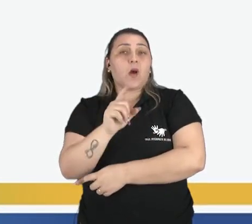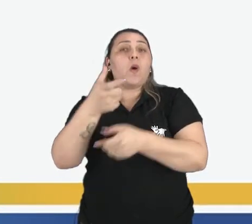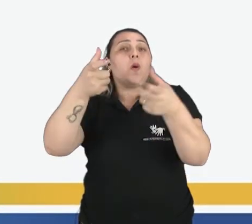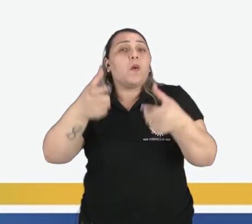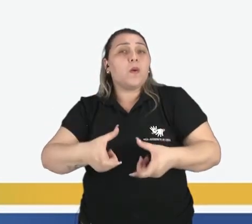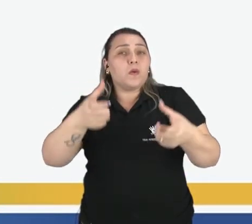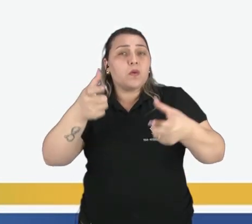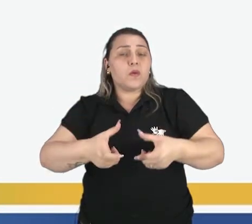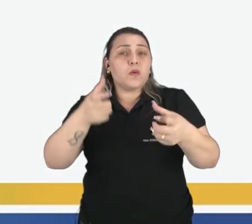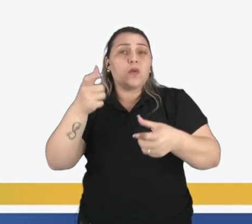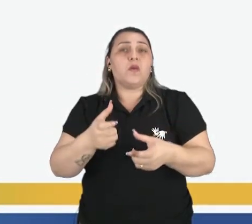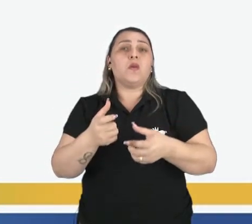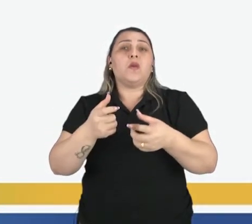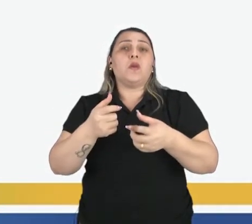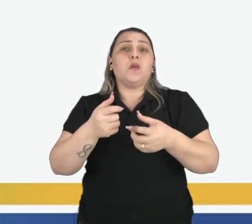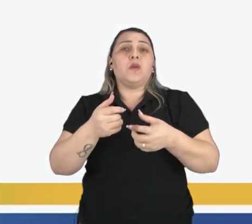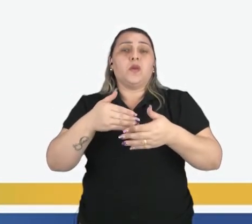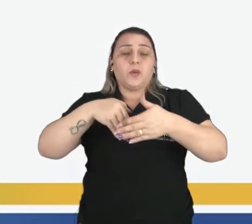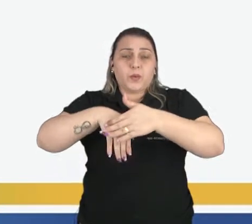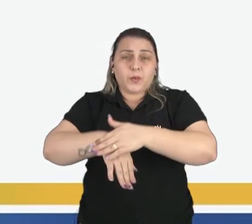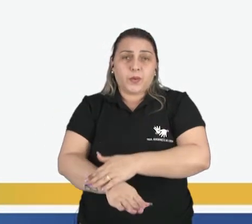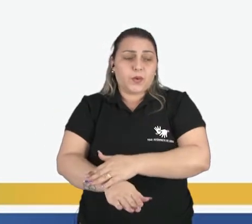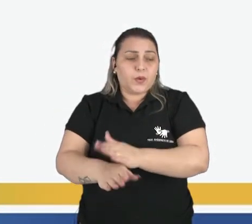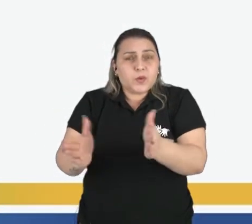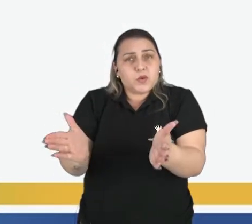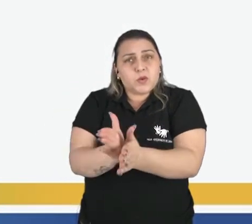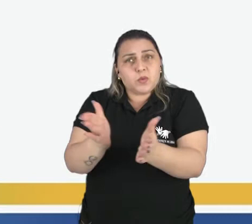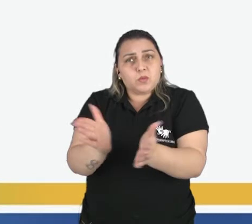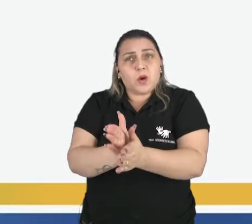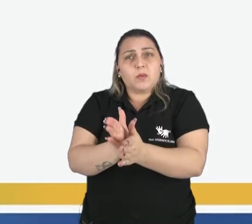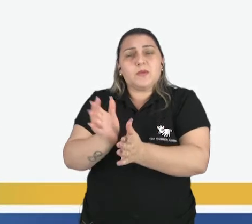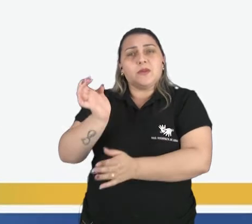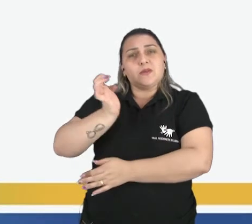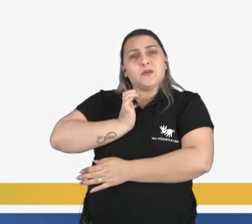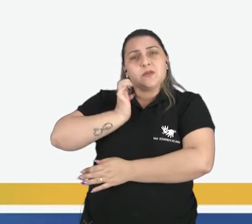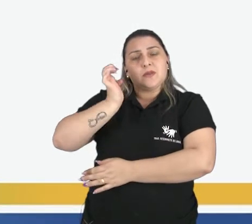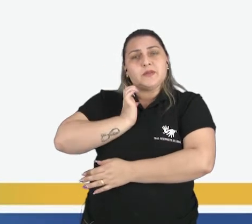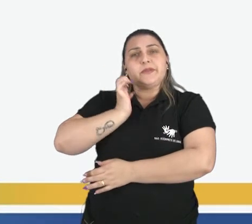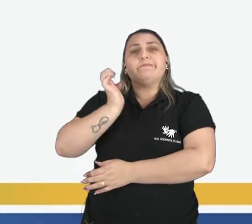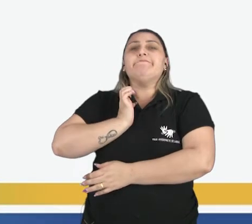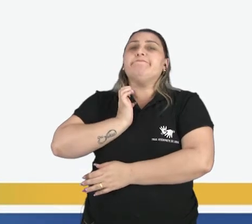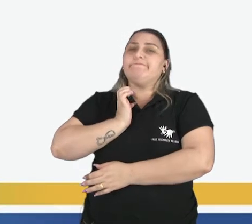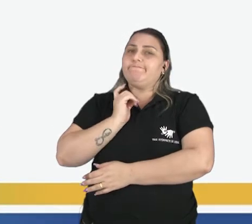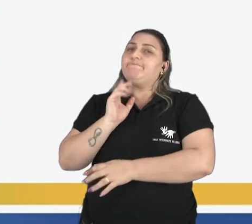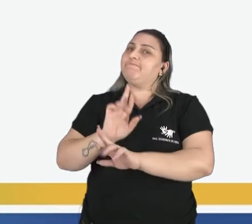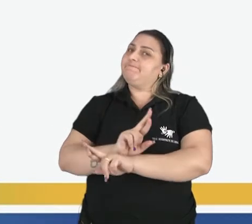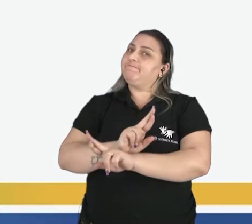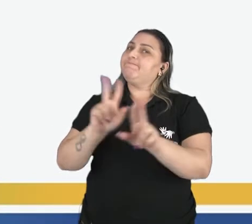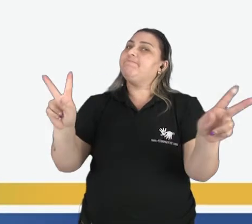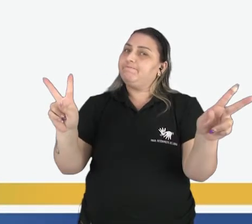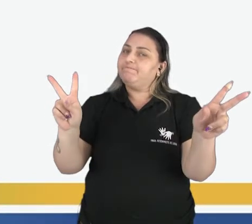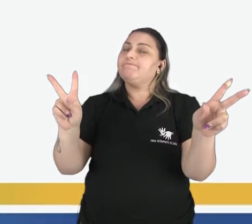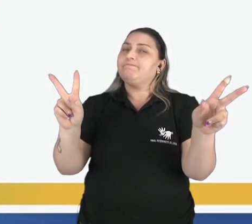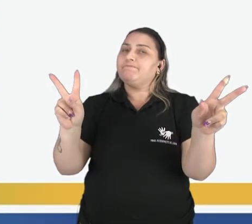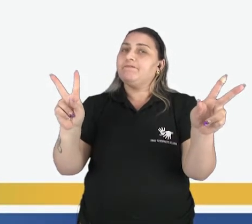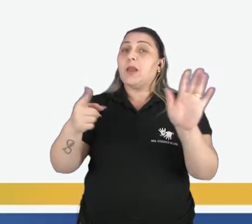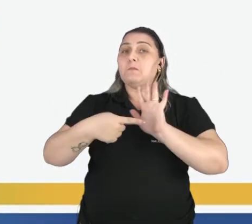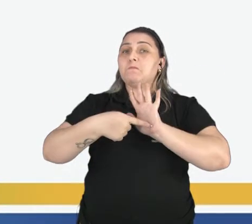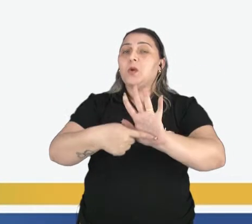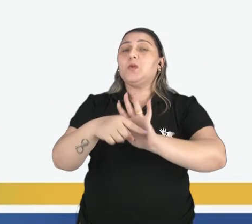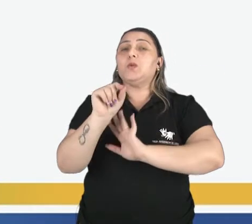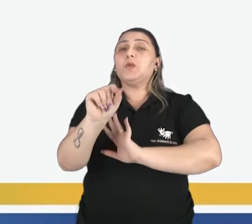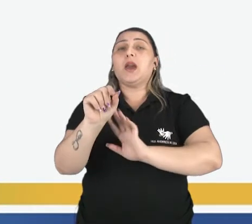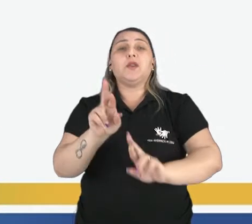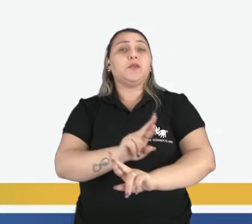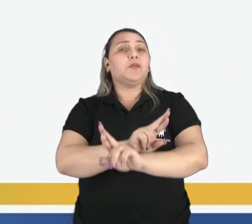aonde estão enterrados os pobres e os ricos, é uma coisa totalmente diferenciada. Então, mostra que